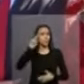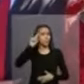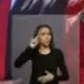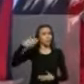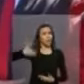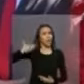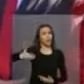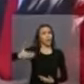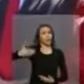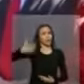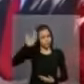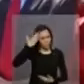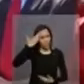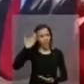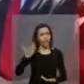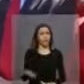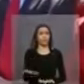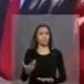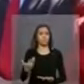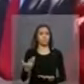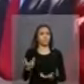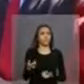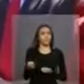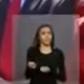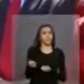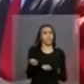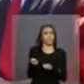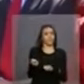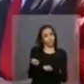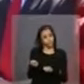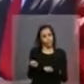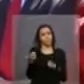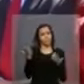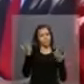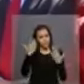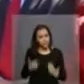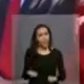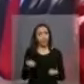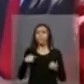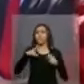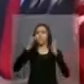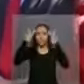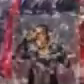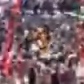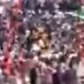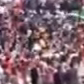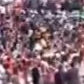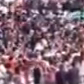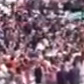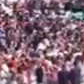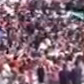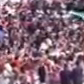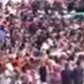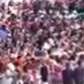cotidiana que sabem resistir e que não desistem nunca